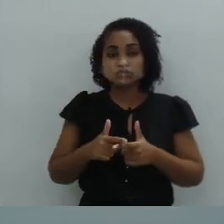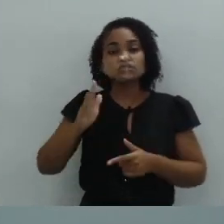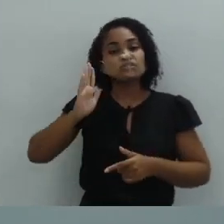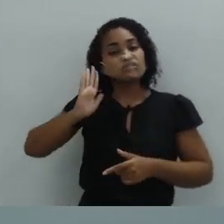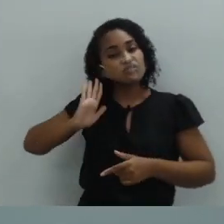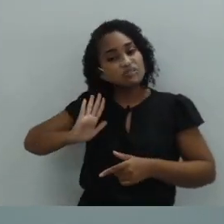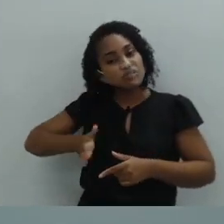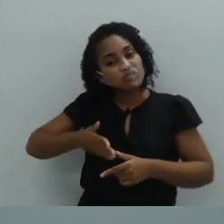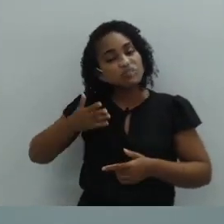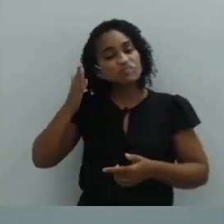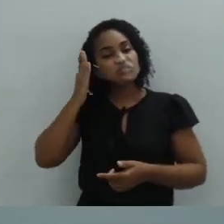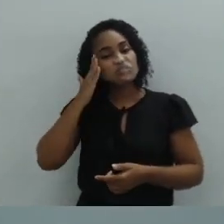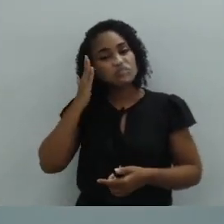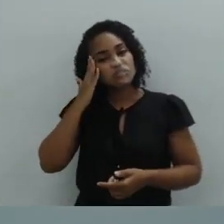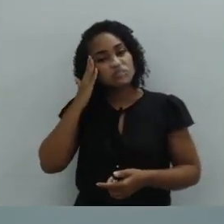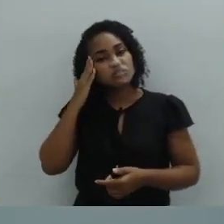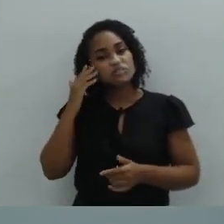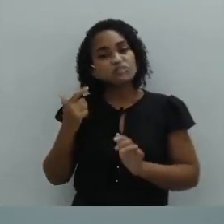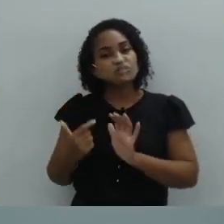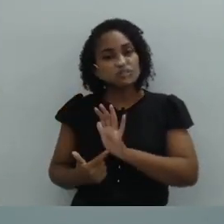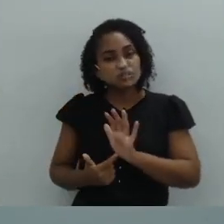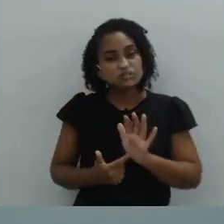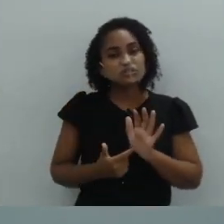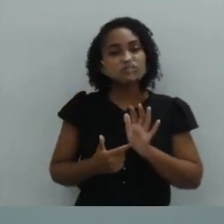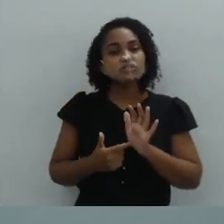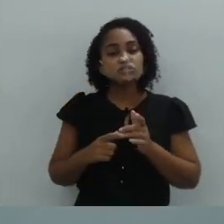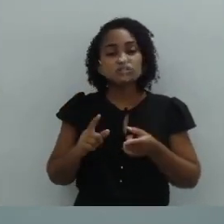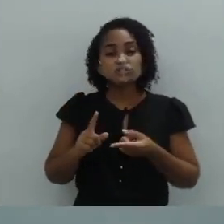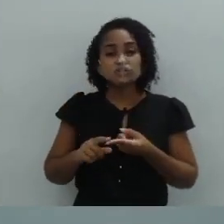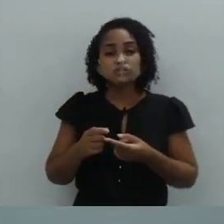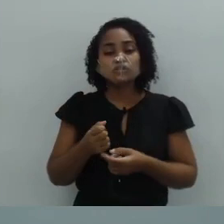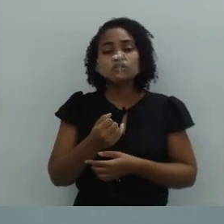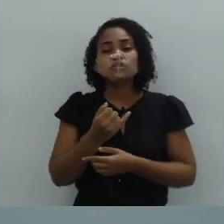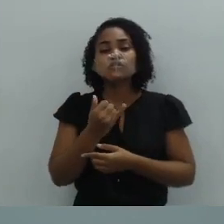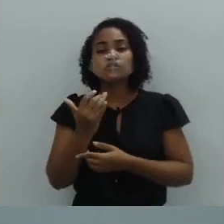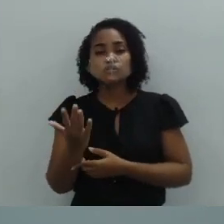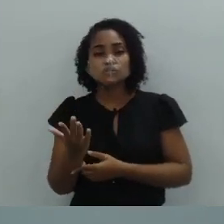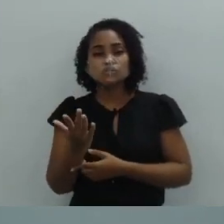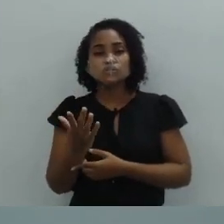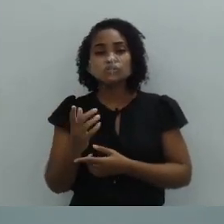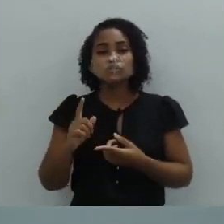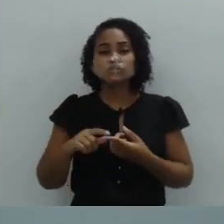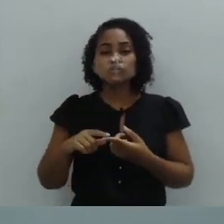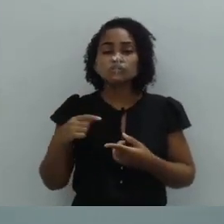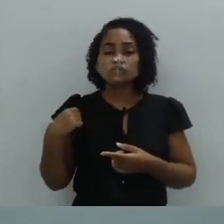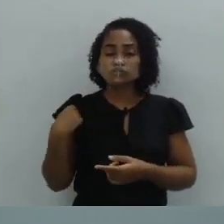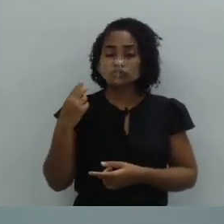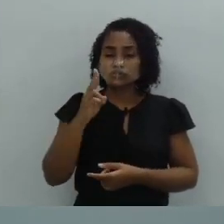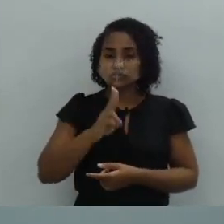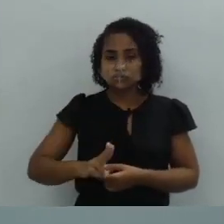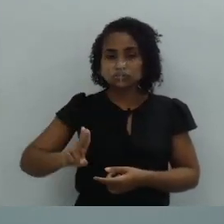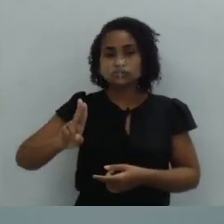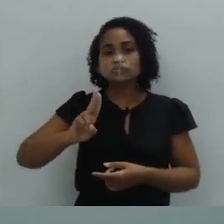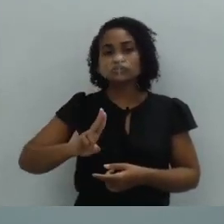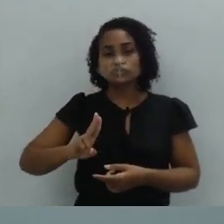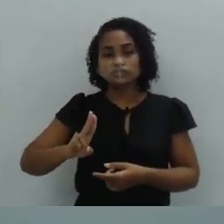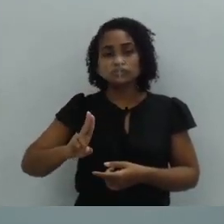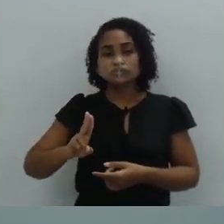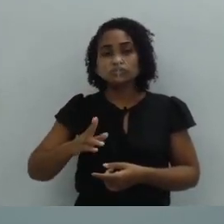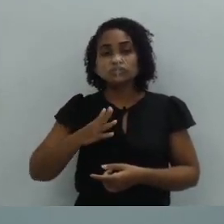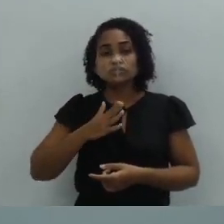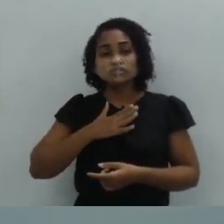já entendi a quem eu devo solicitar e qual recurso eu vou utilizar. Então, as